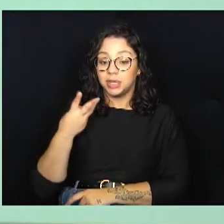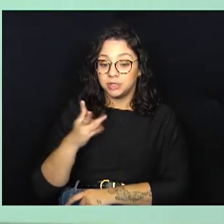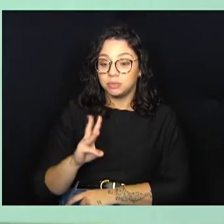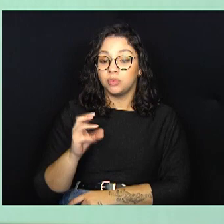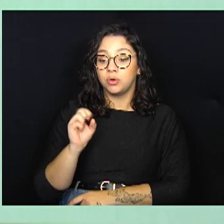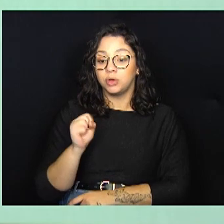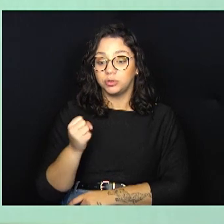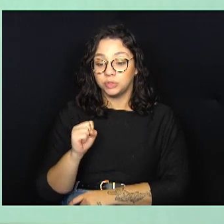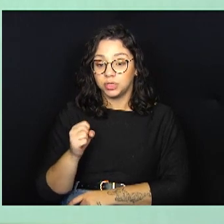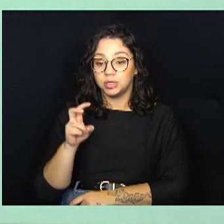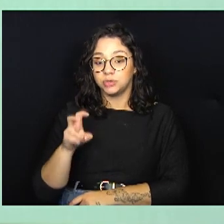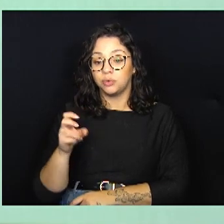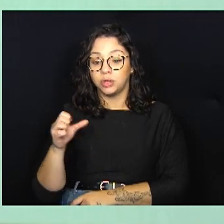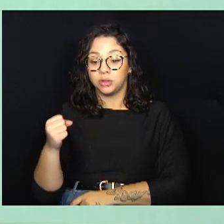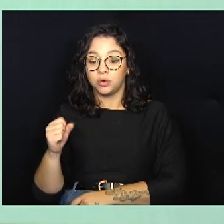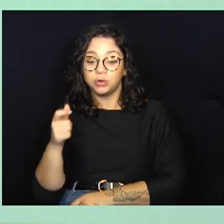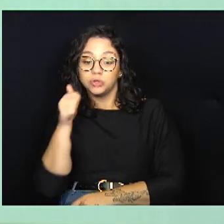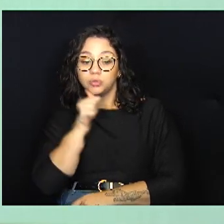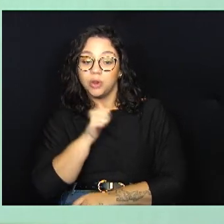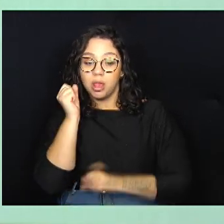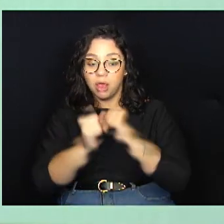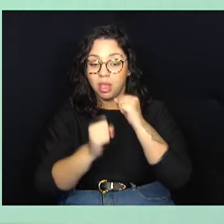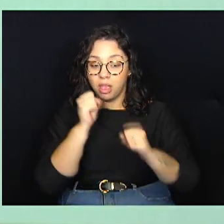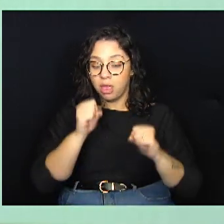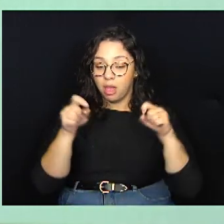3.878 homicídios de mulheres no país,